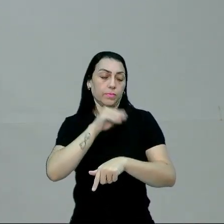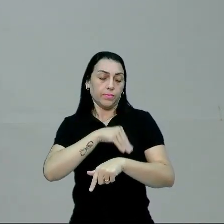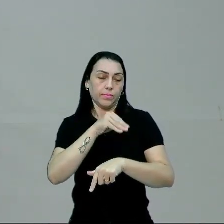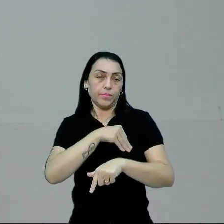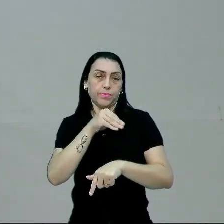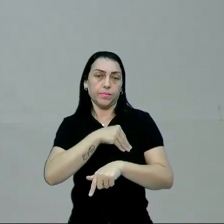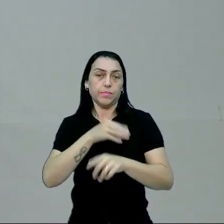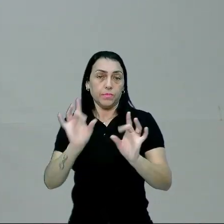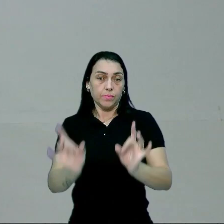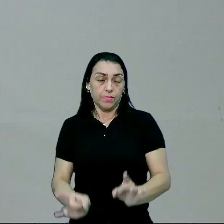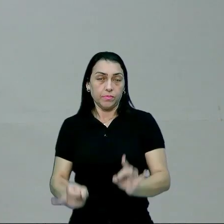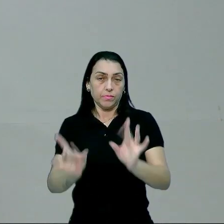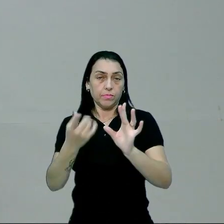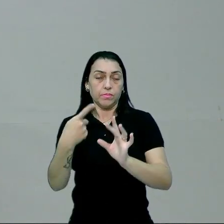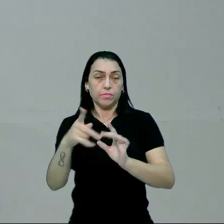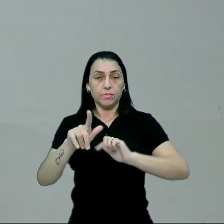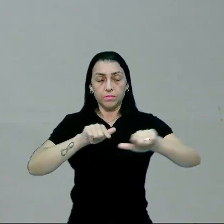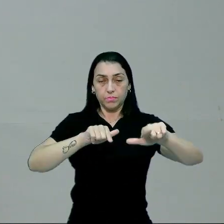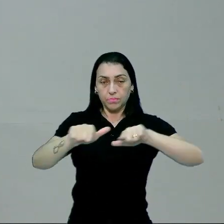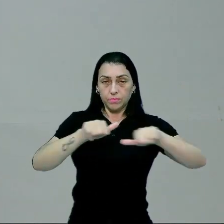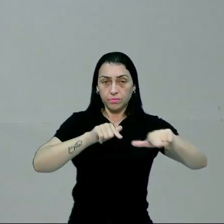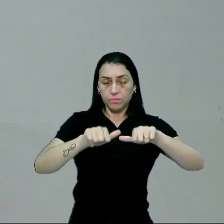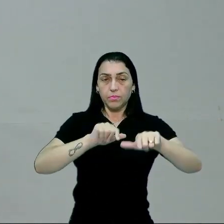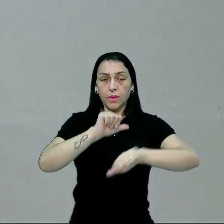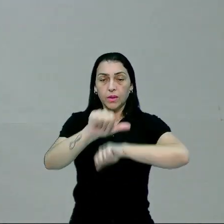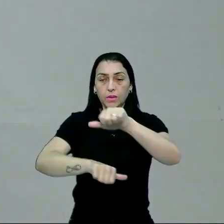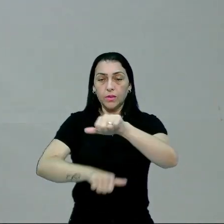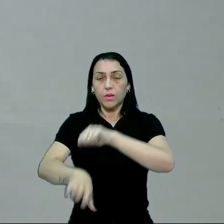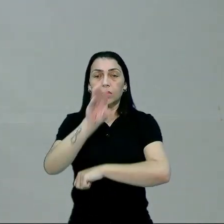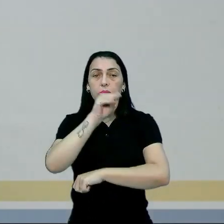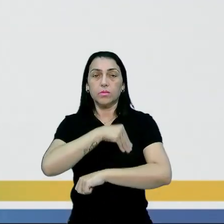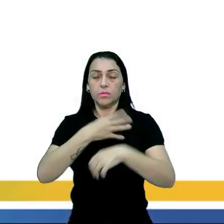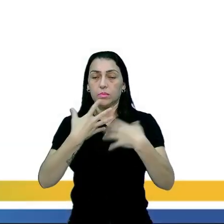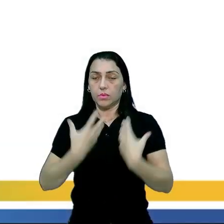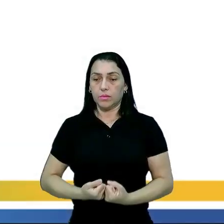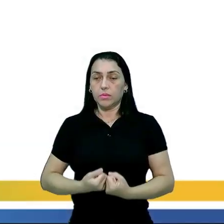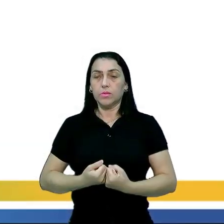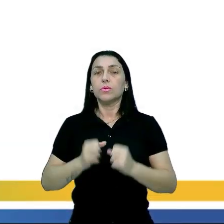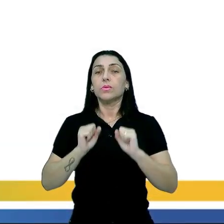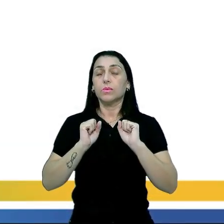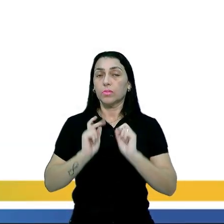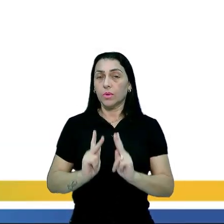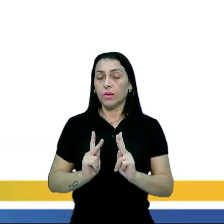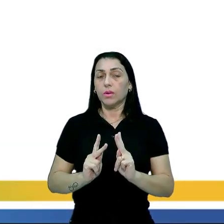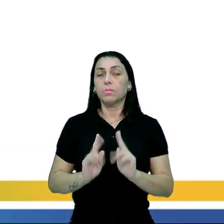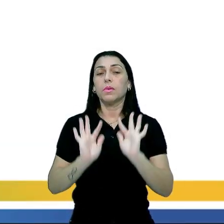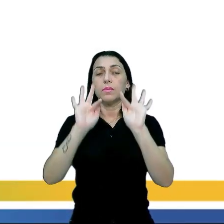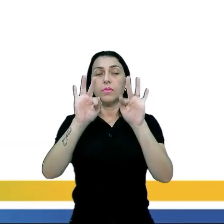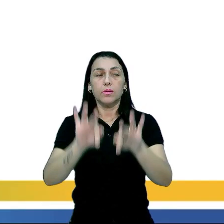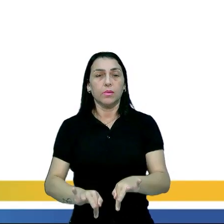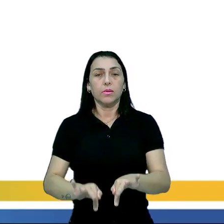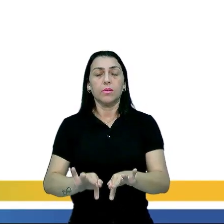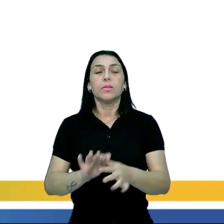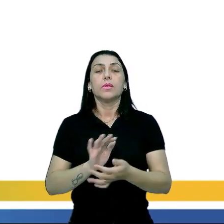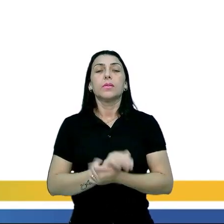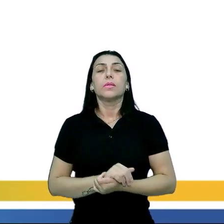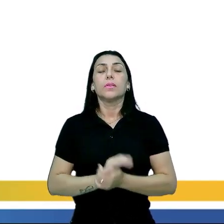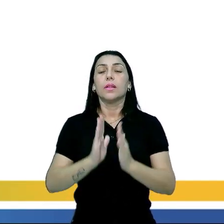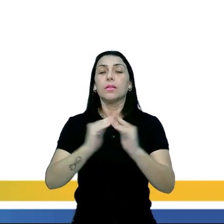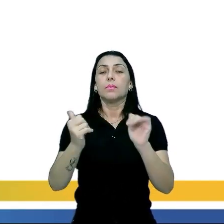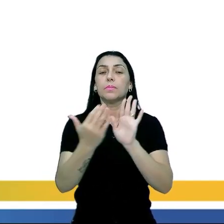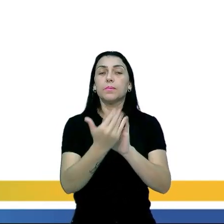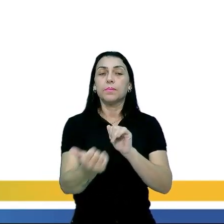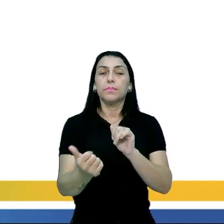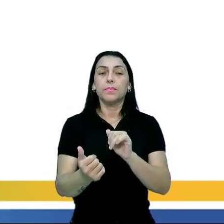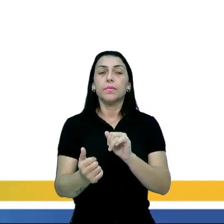que vai vender a sua mão de obra em troca do salário. Tudo bem? E só para finalizar essa parte da